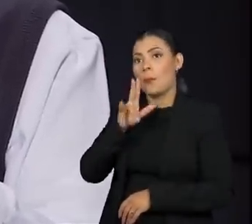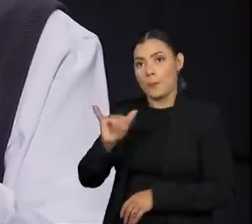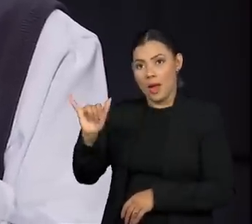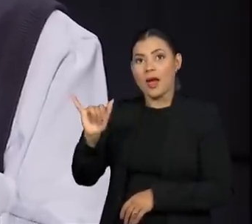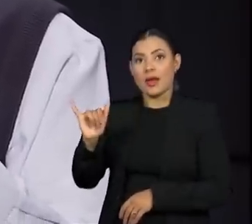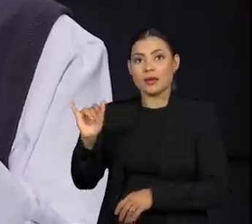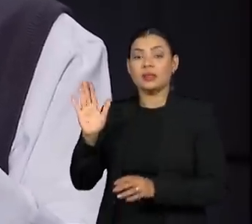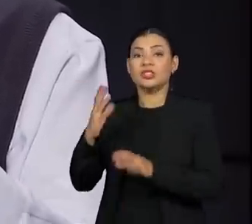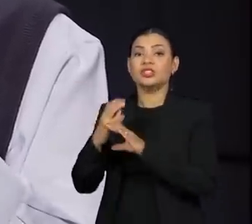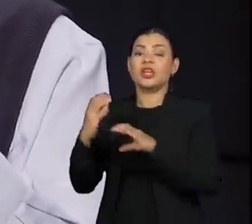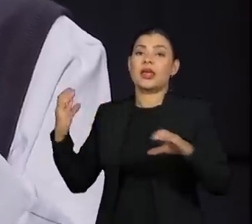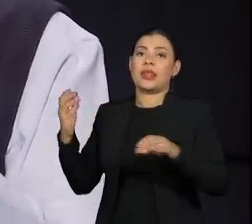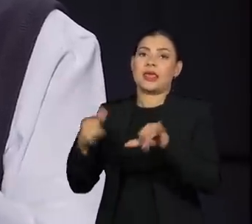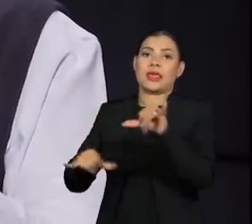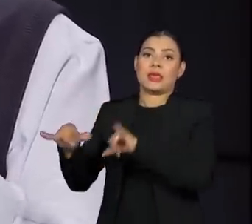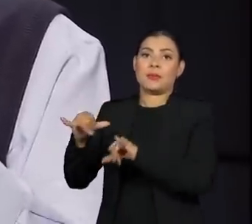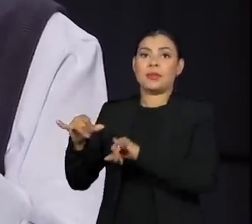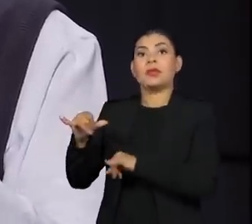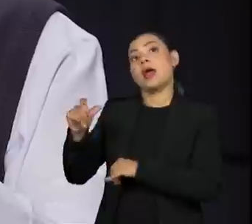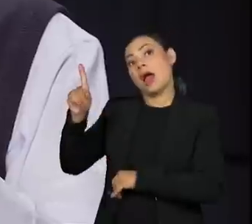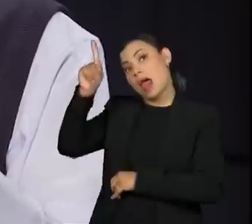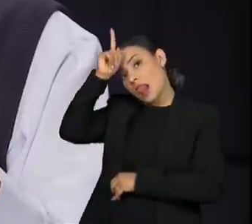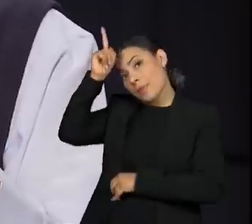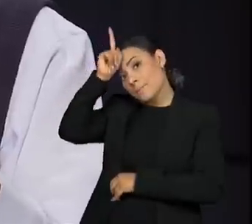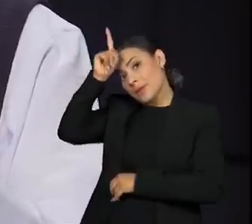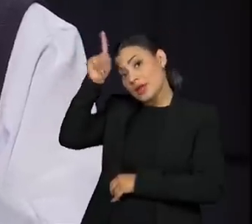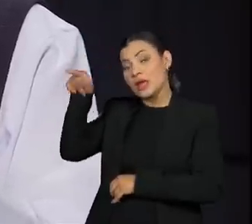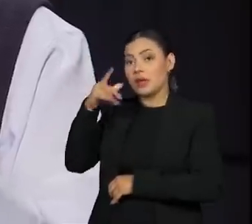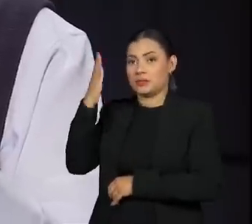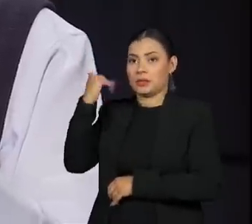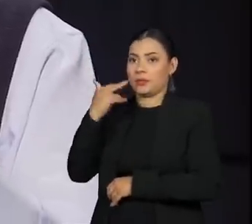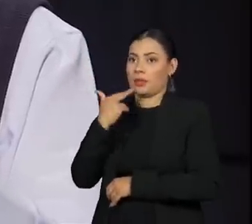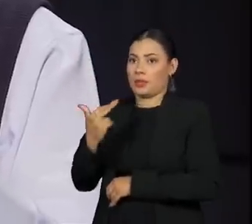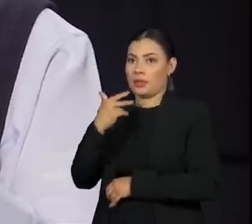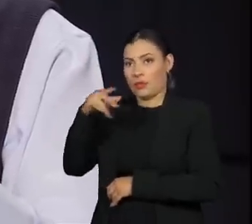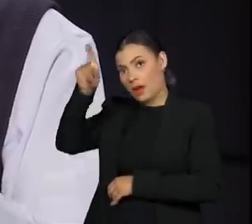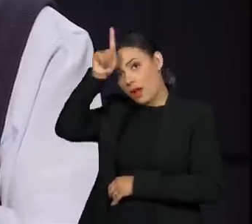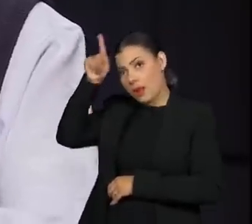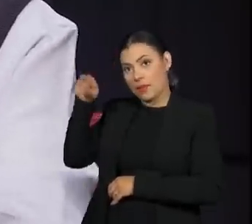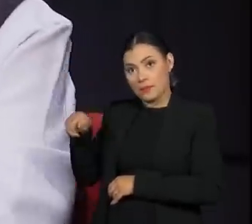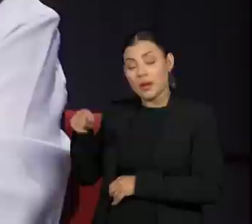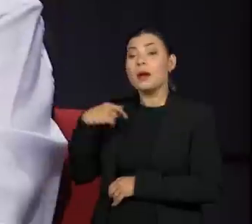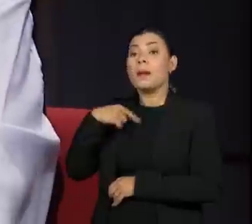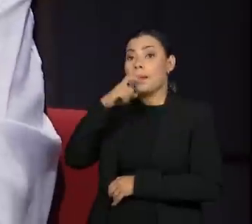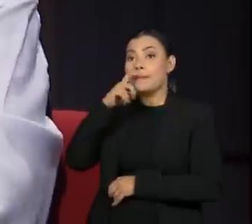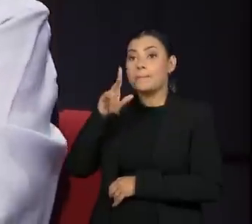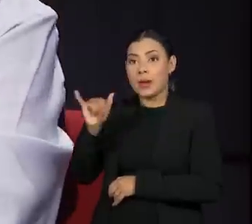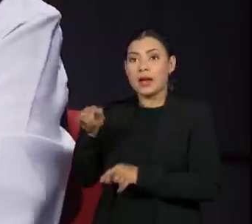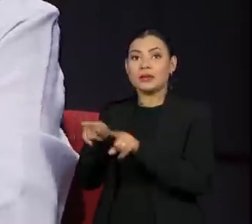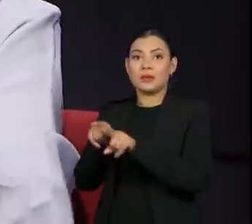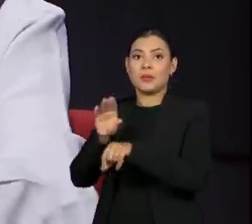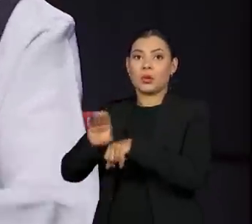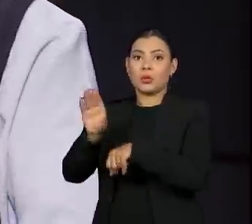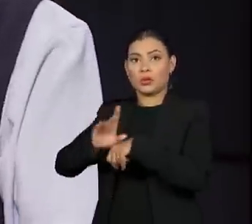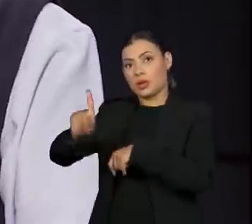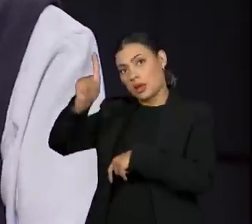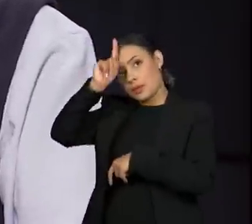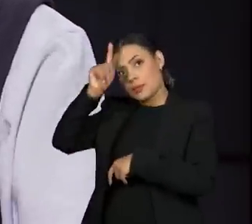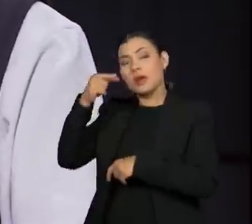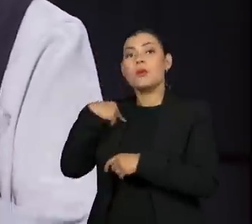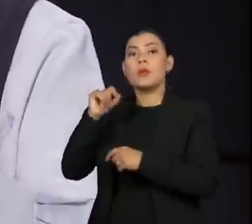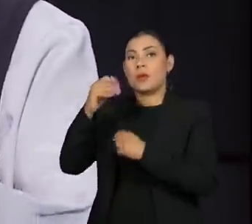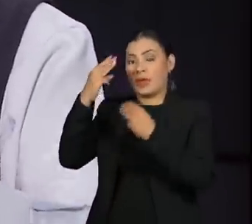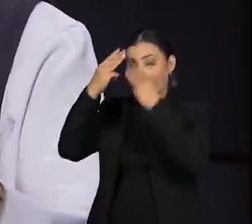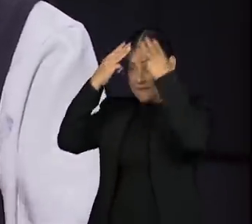Química na Alemanha ele falava alemão frequentemente fiz colégio de freiras alemãs e meu pai fez curso em alemão para deixar as freiras